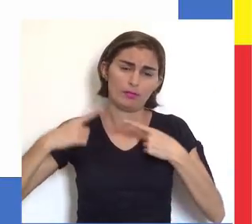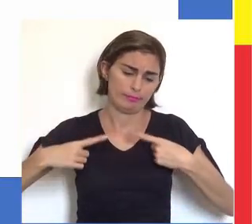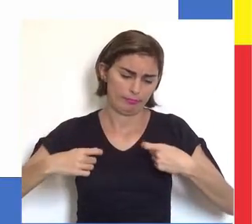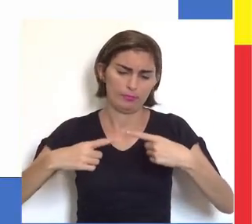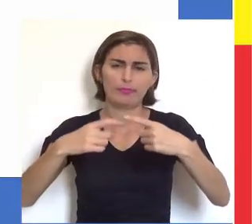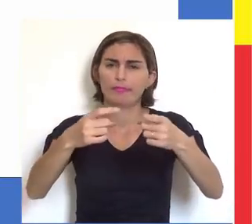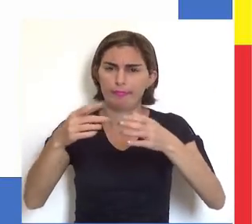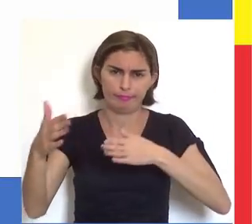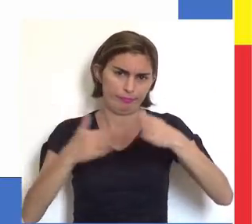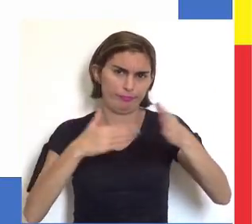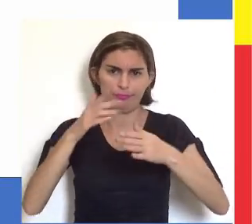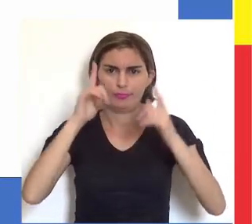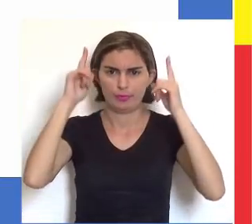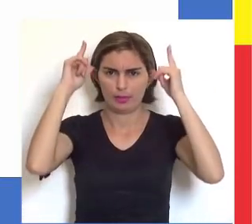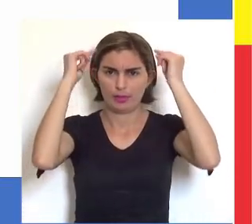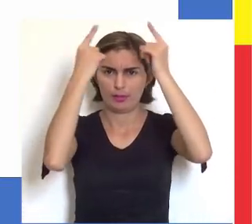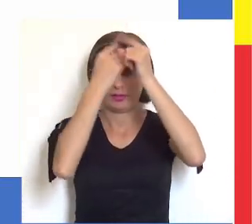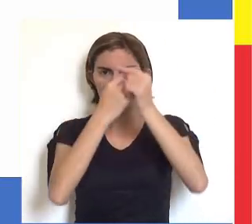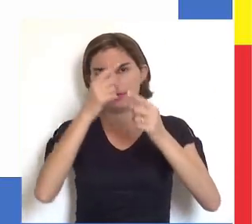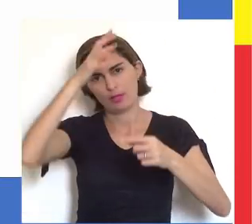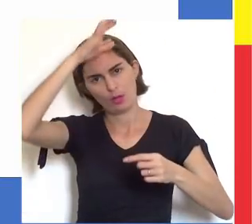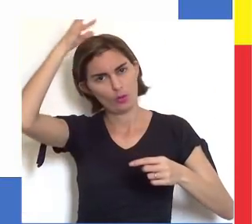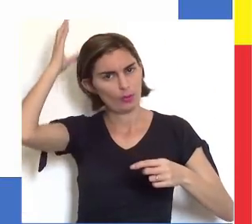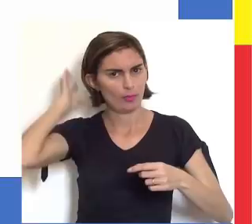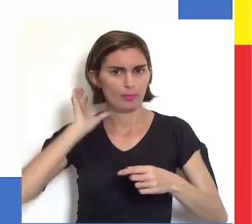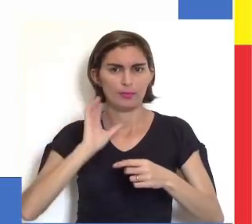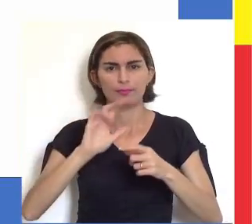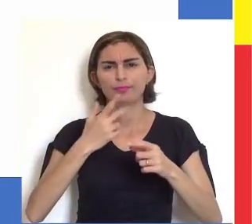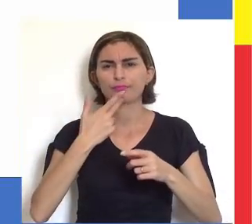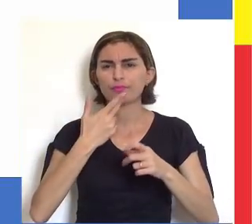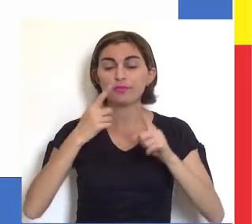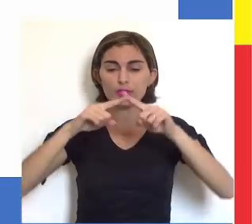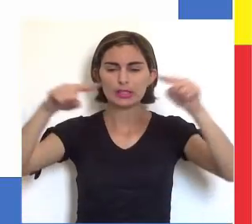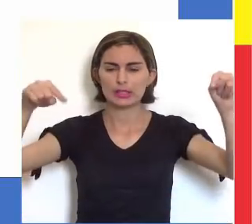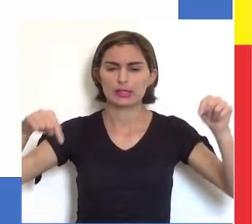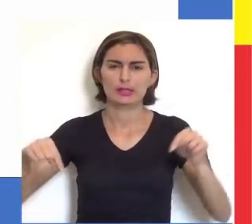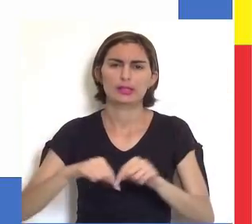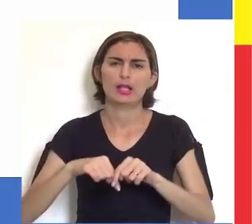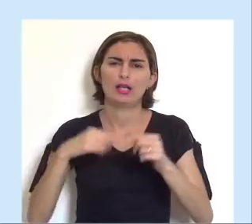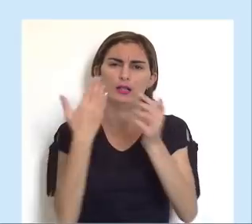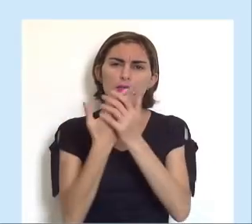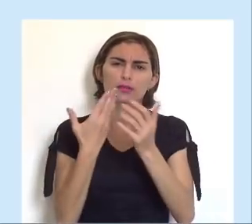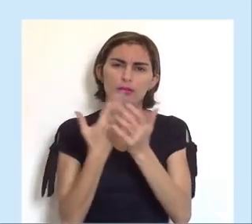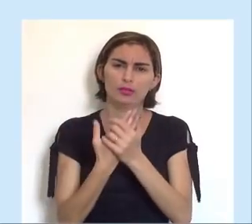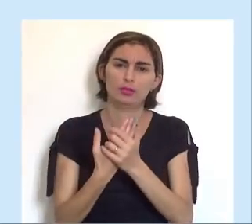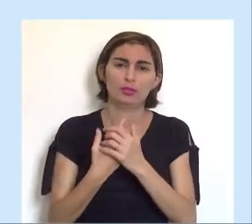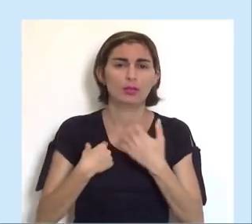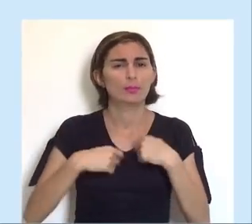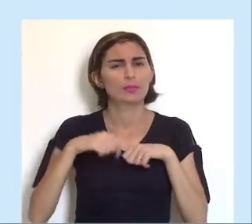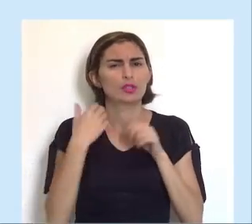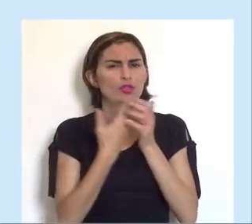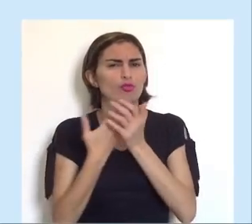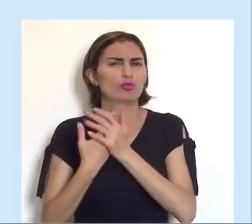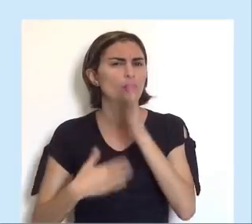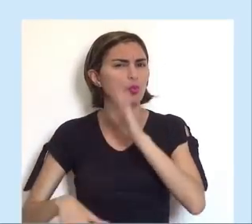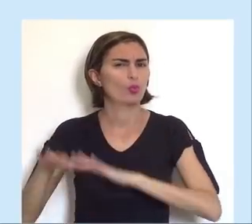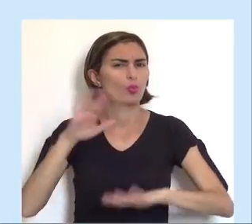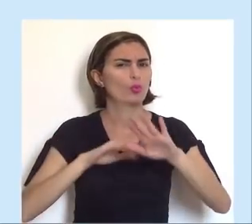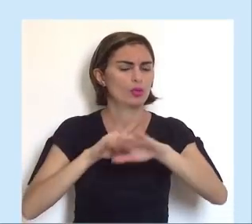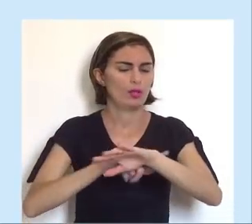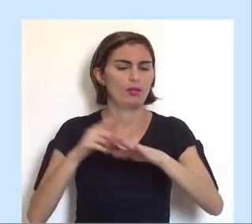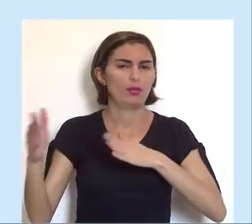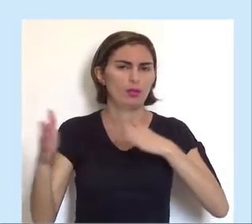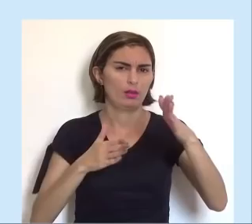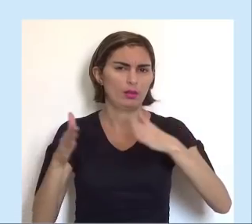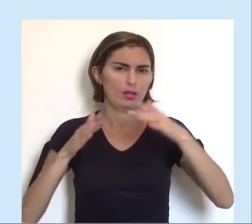na época da Grécia e Roma Antiga. E ele diz que é uma sala de aula. Ou seja, a gente tem que ter muito cuidado com o que é tempo e